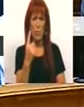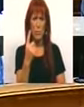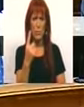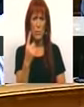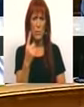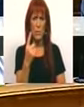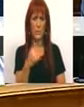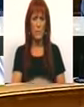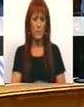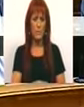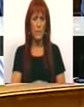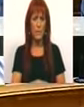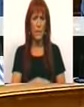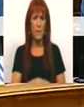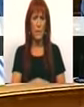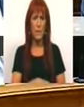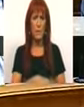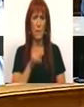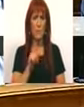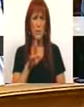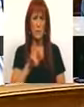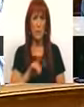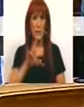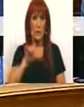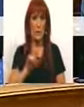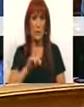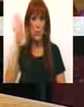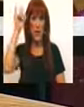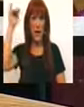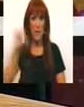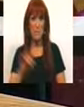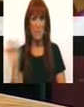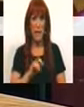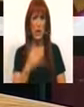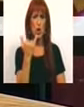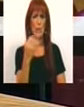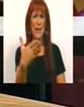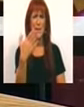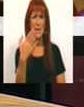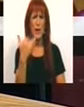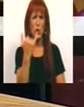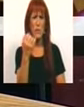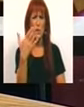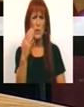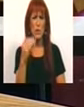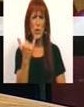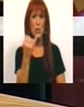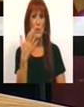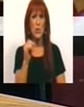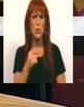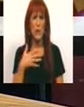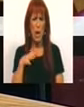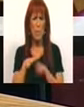e meio ladies leite por mês e significa 2016 2016/17 um